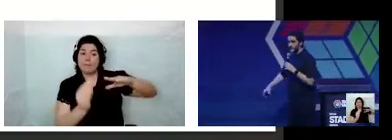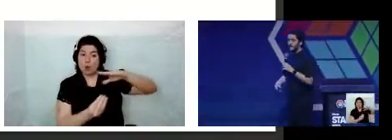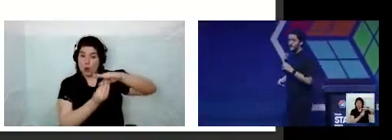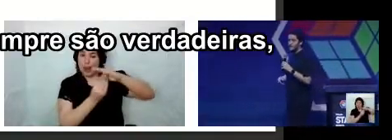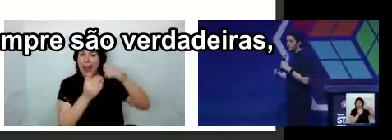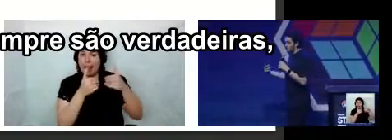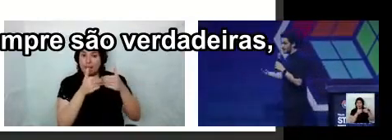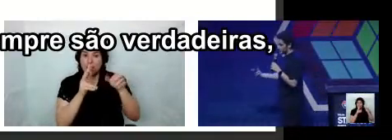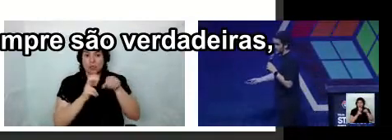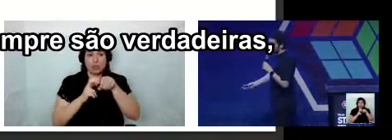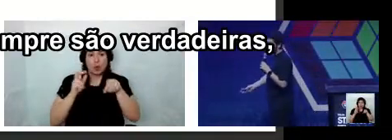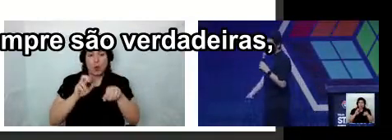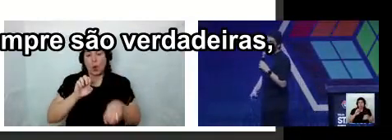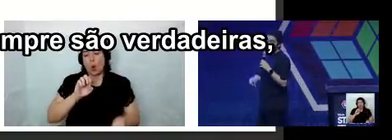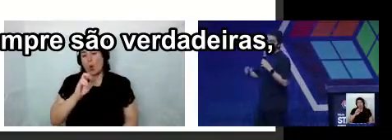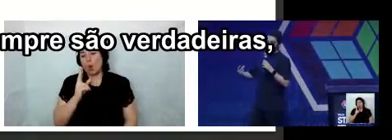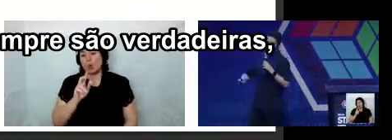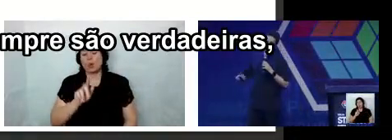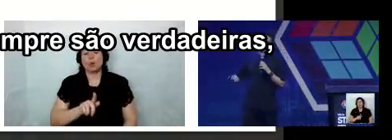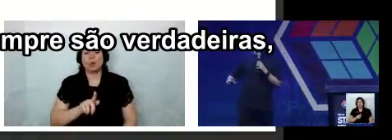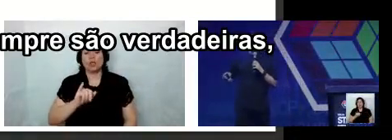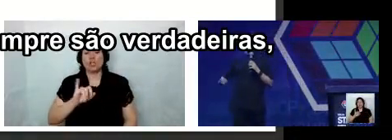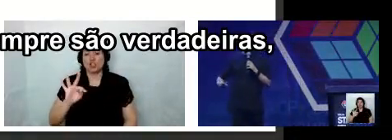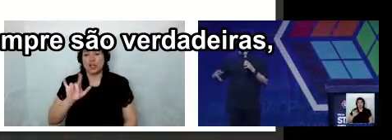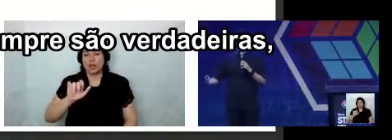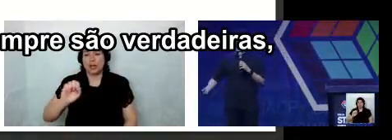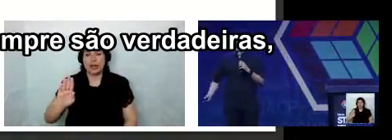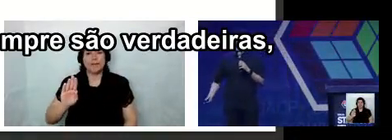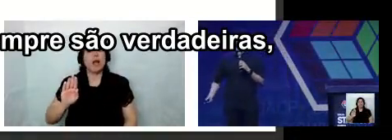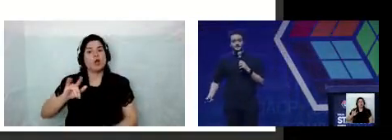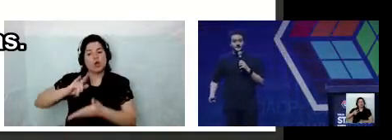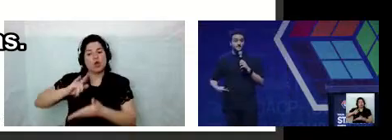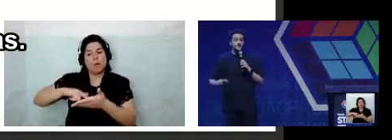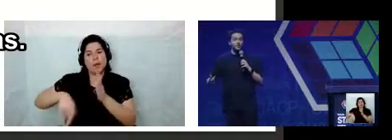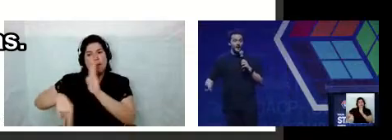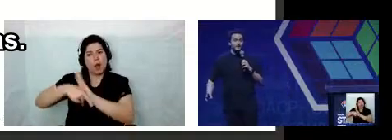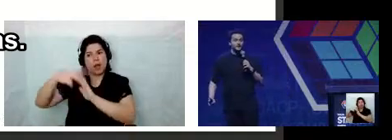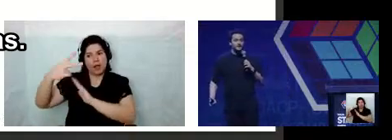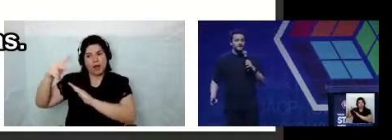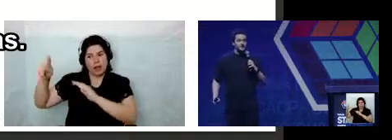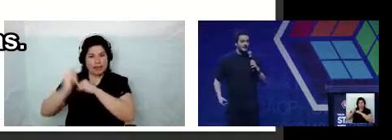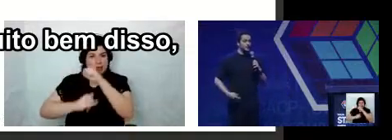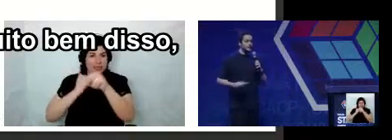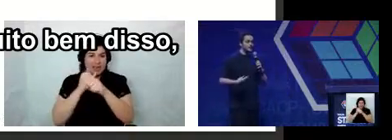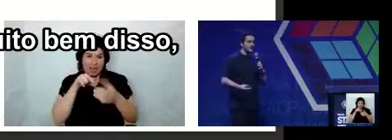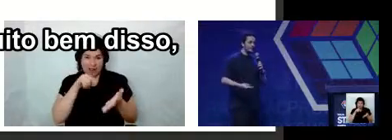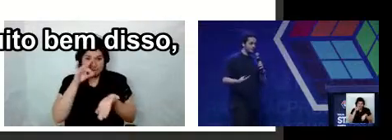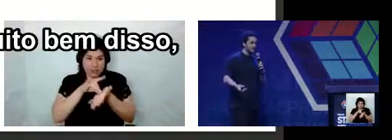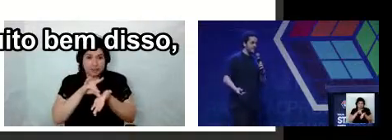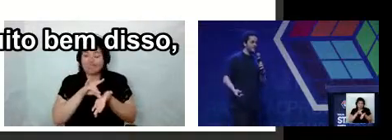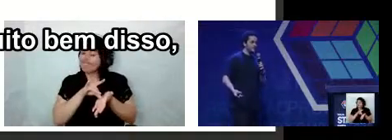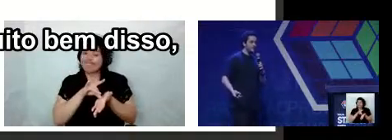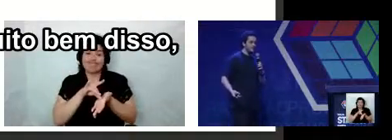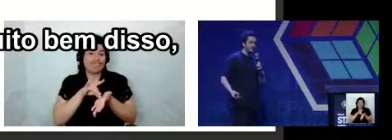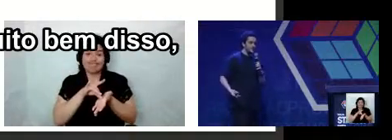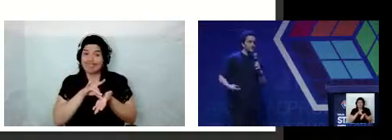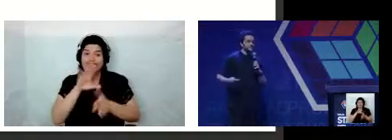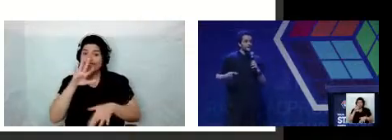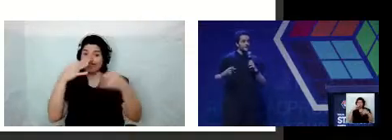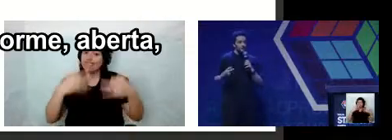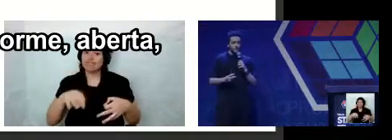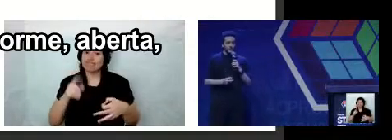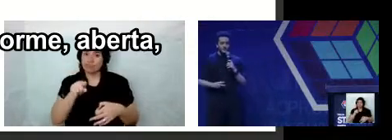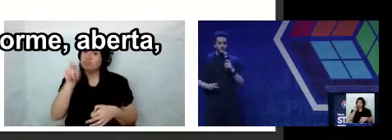GitLab, de documentações da internet e que nem sempre são verdadeiras, nem sempre são corretas. Então a gente tem, vocês sabem muito bem